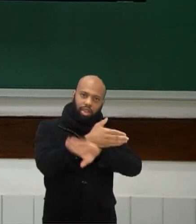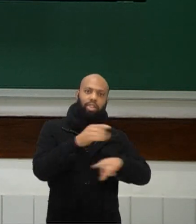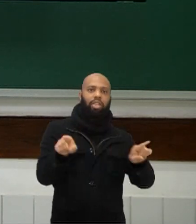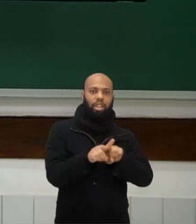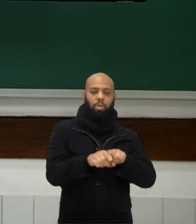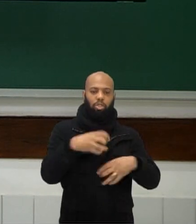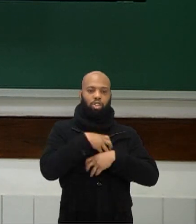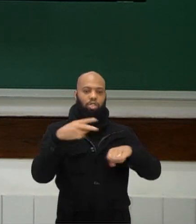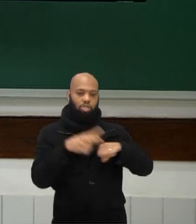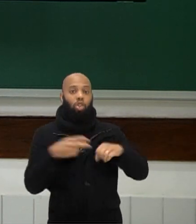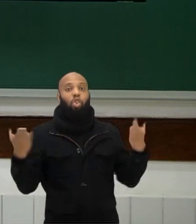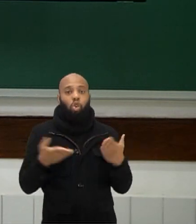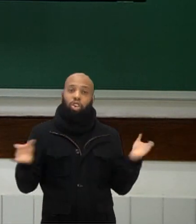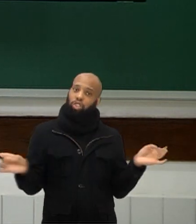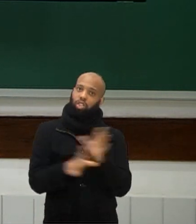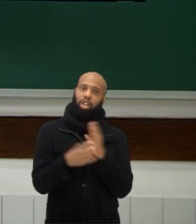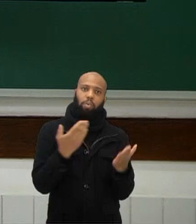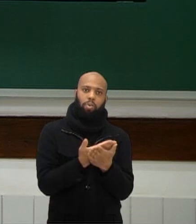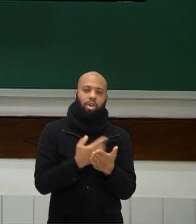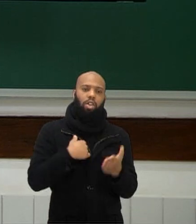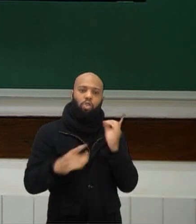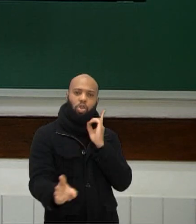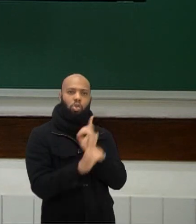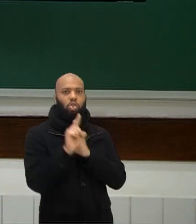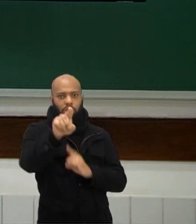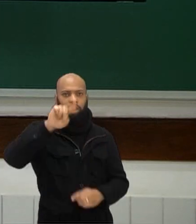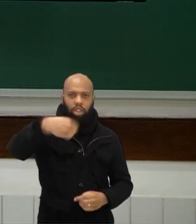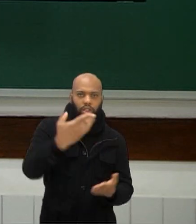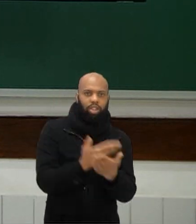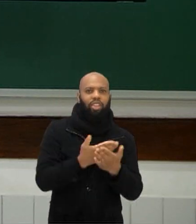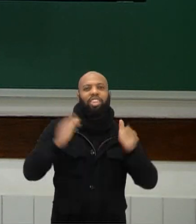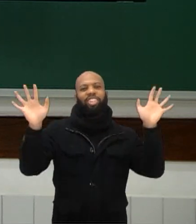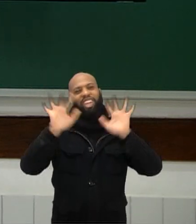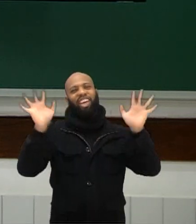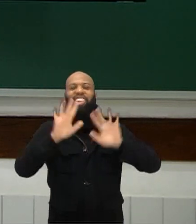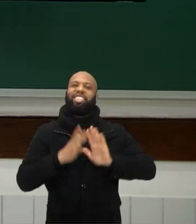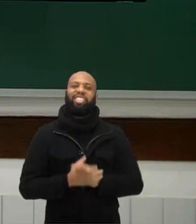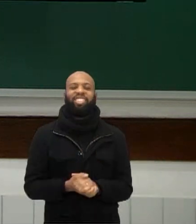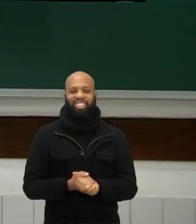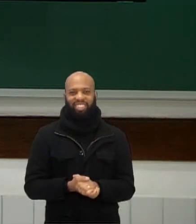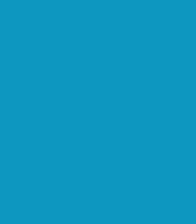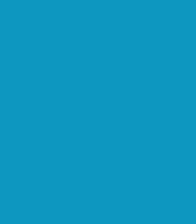e modo verbal. Por hoje, eu fico por aqui. Espero vocês na próxima aula e até lá!